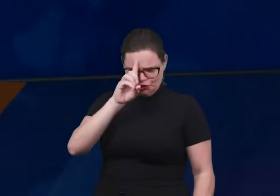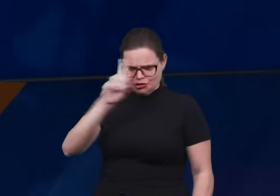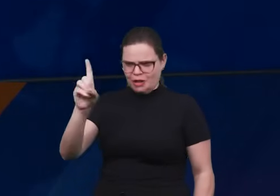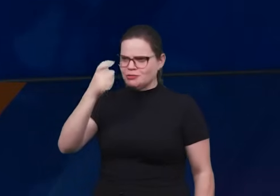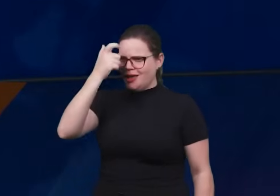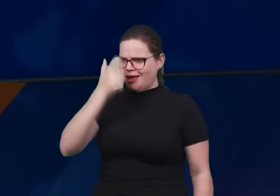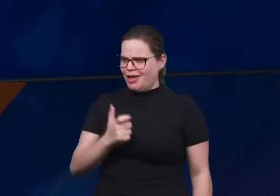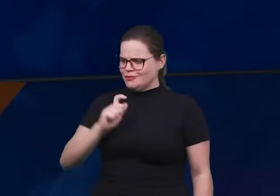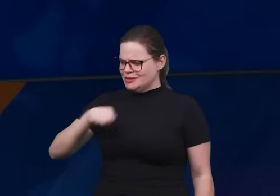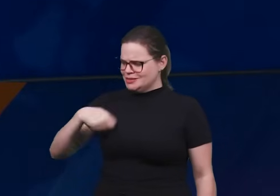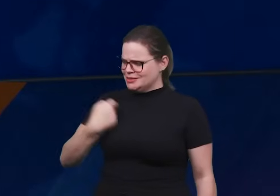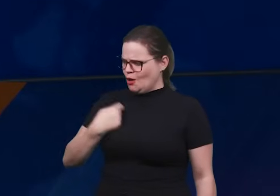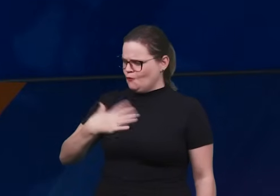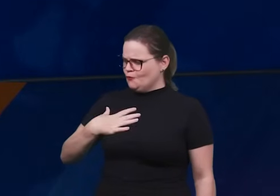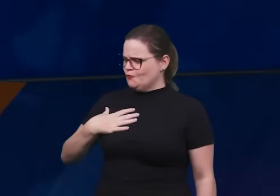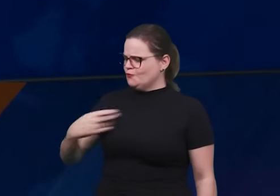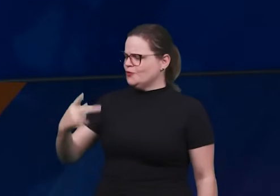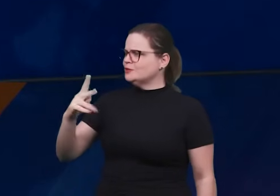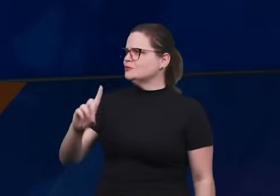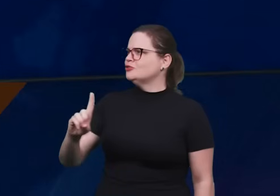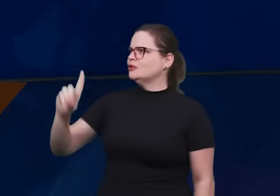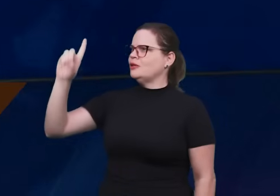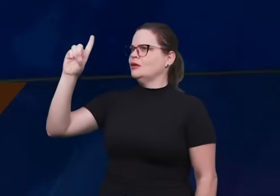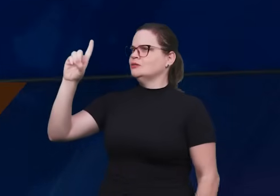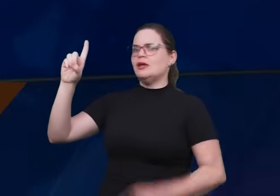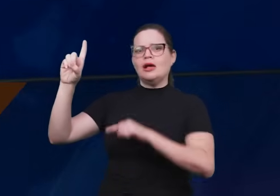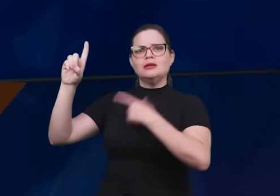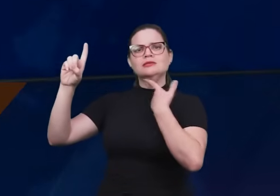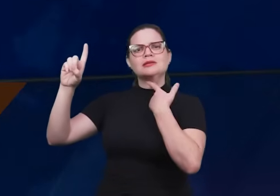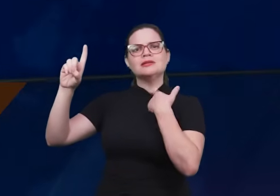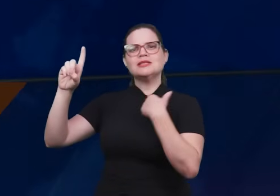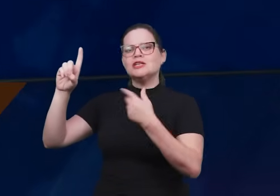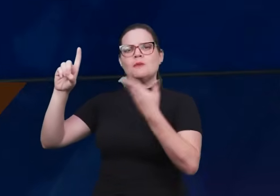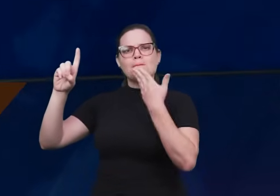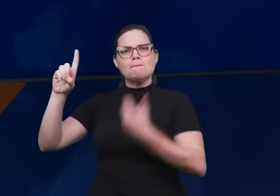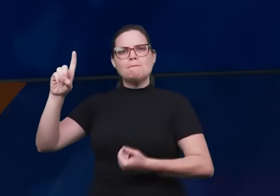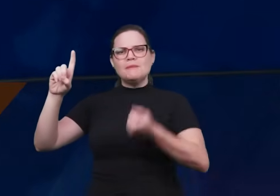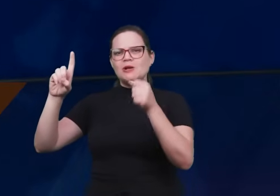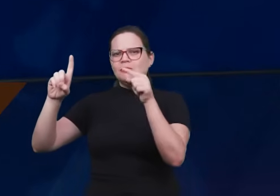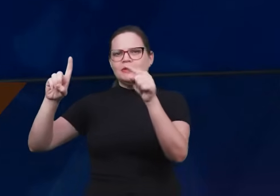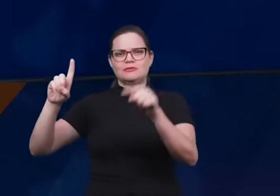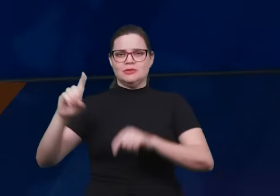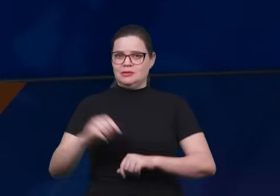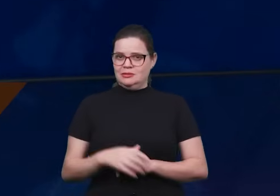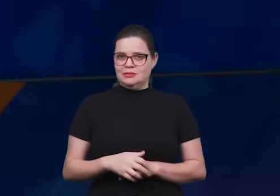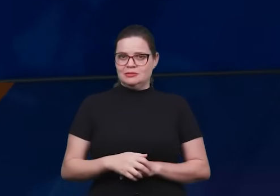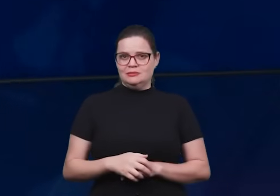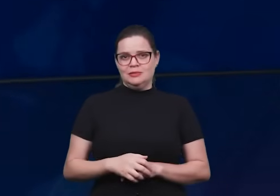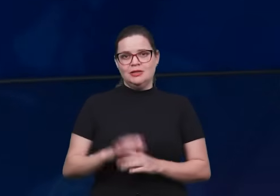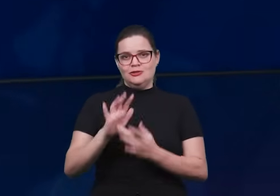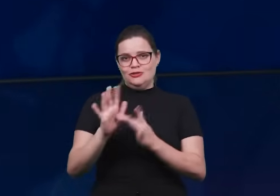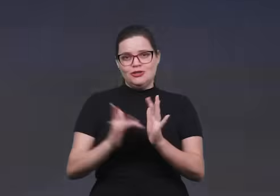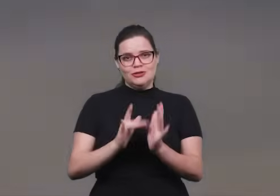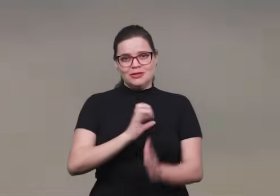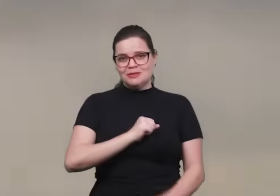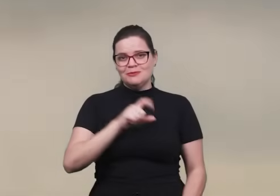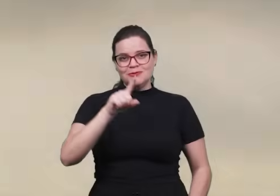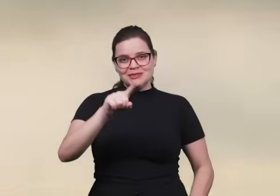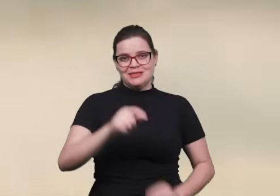de filho de Deus, pois Ele deseja o melhor para a sua vida. Enfim, Jesus te